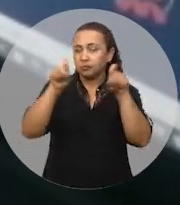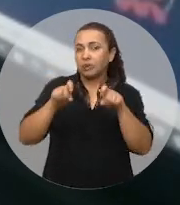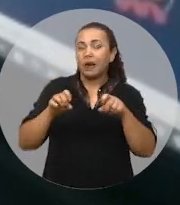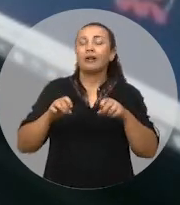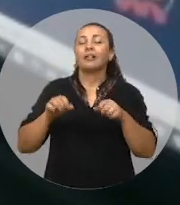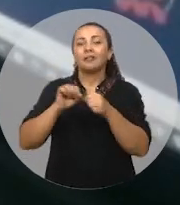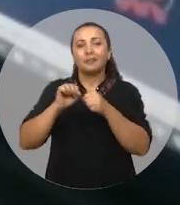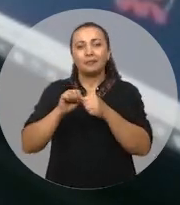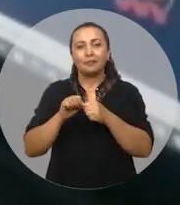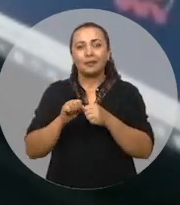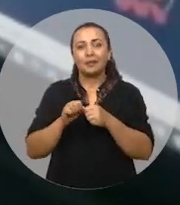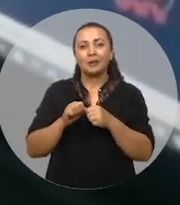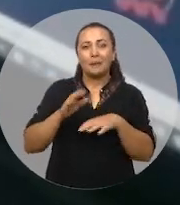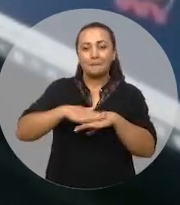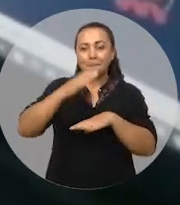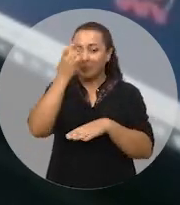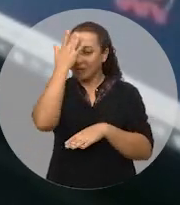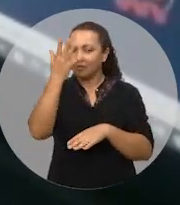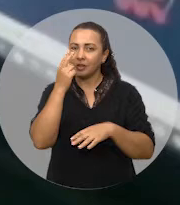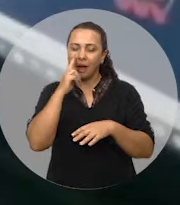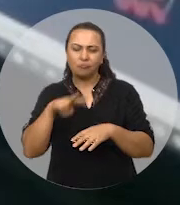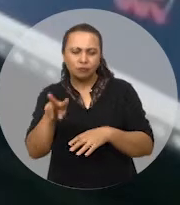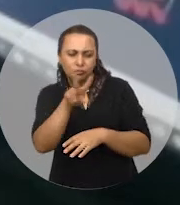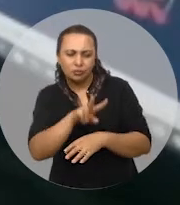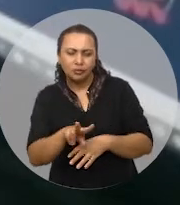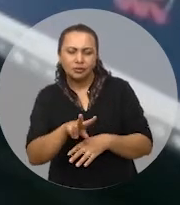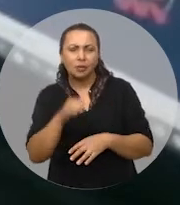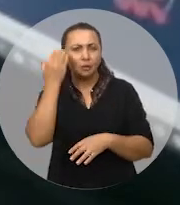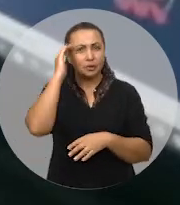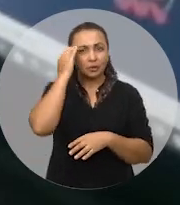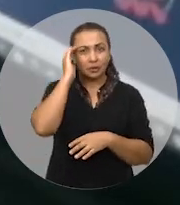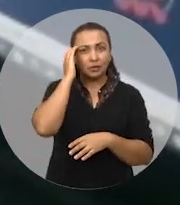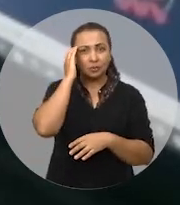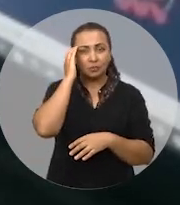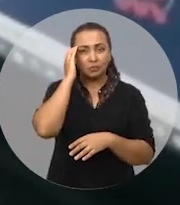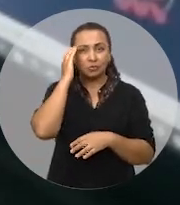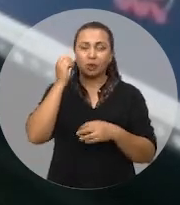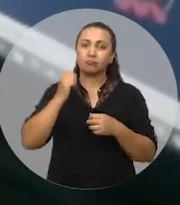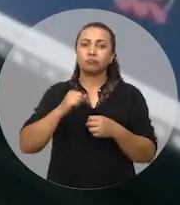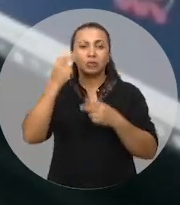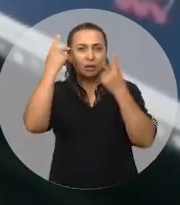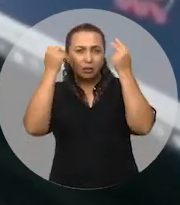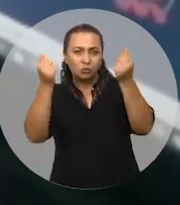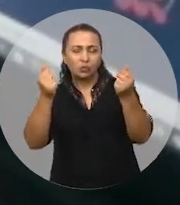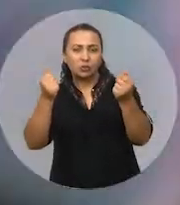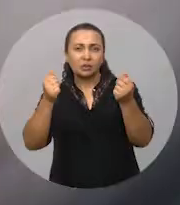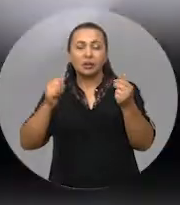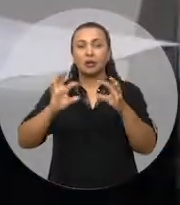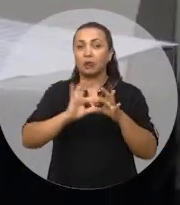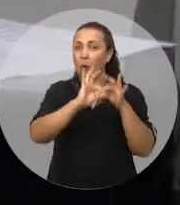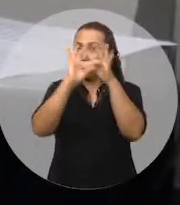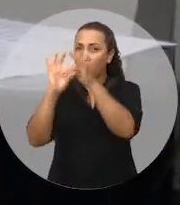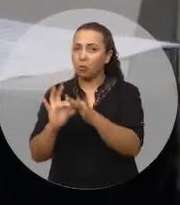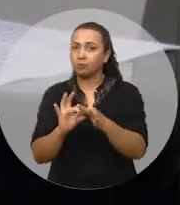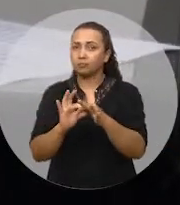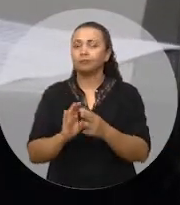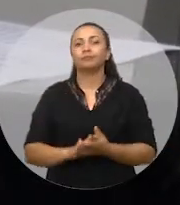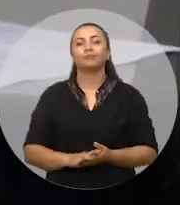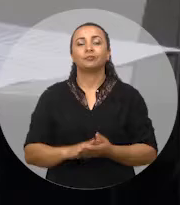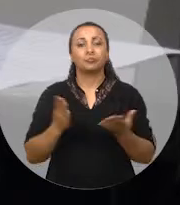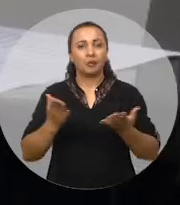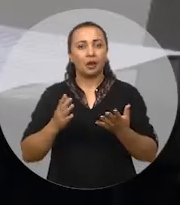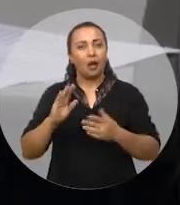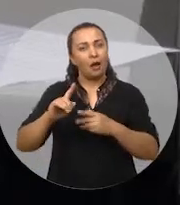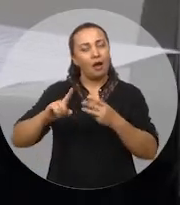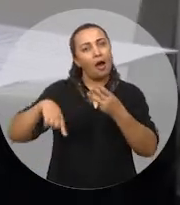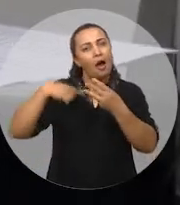nos possibilitam a visualização e o entendimento da natureza dessas interações. Agora, a próxima